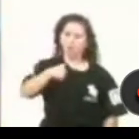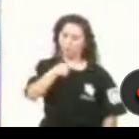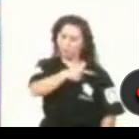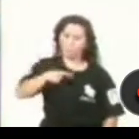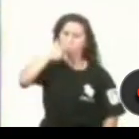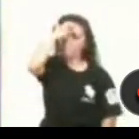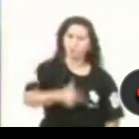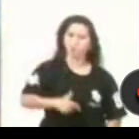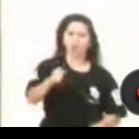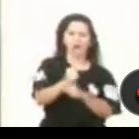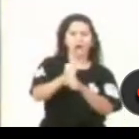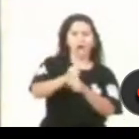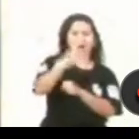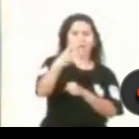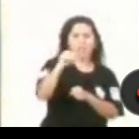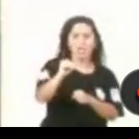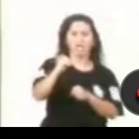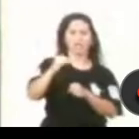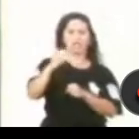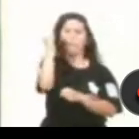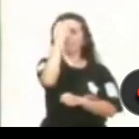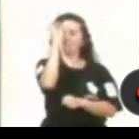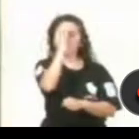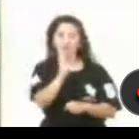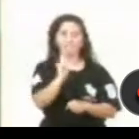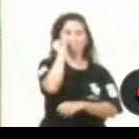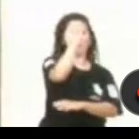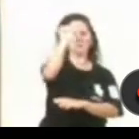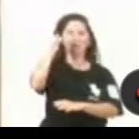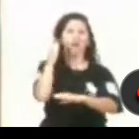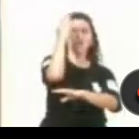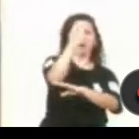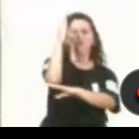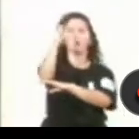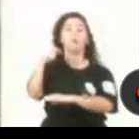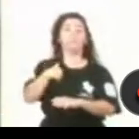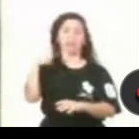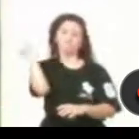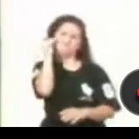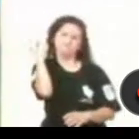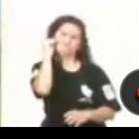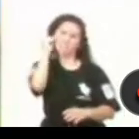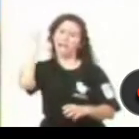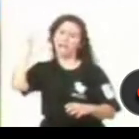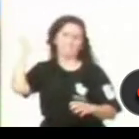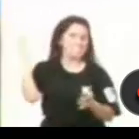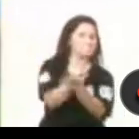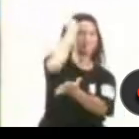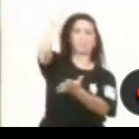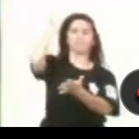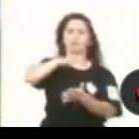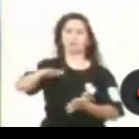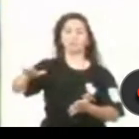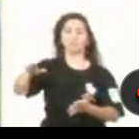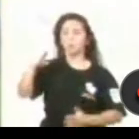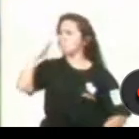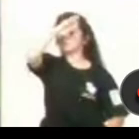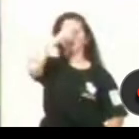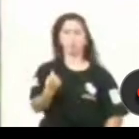se arrasta pelo Brasil para pedir à igreja para salvar crianças. Bolsonaro teve a coragem.